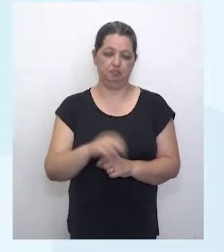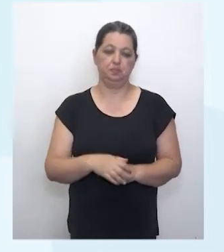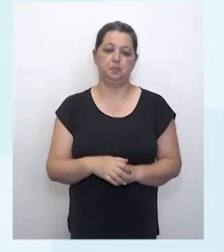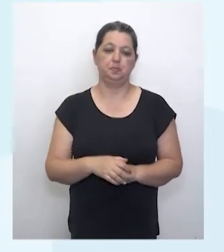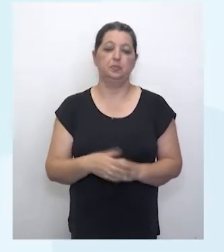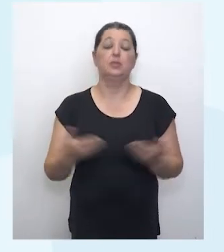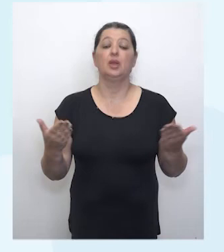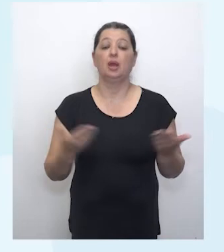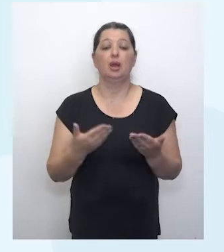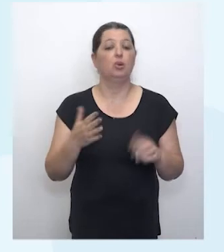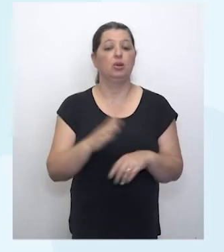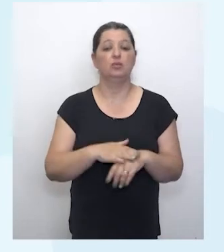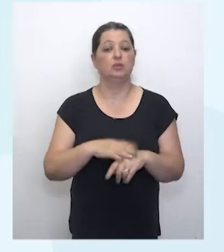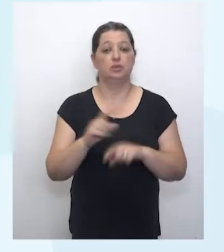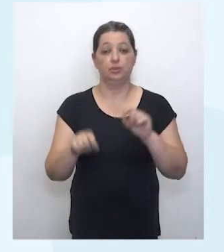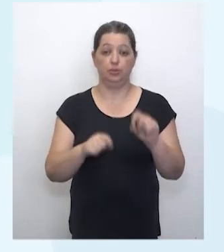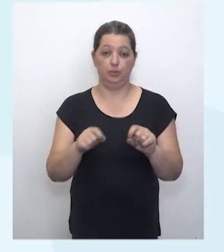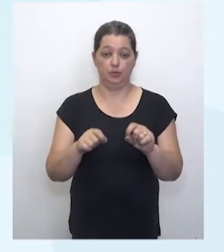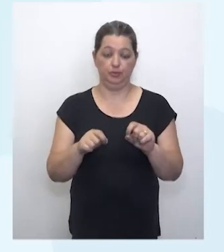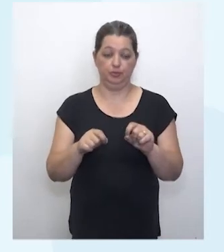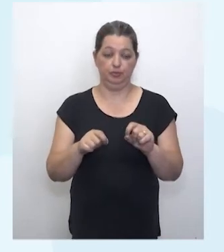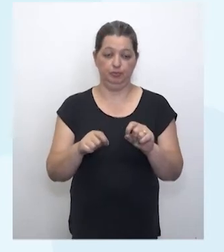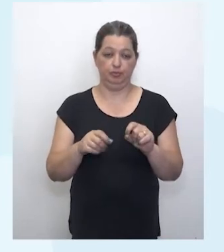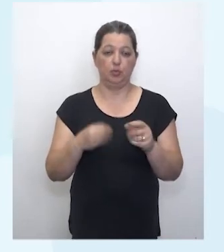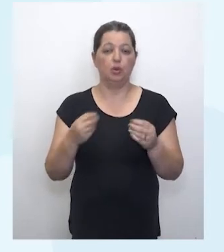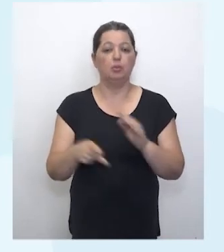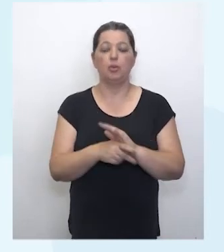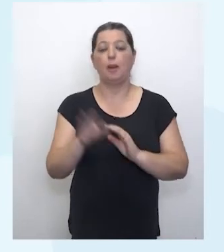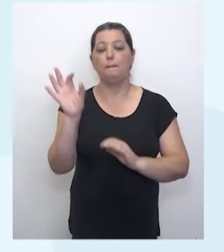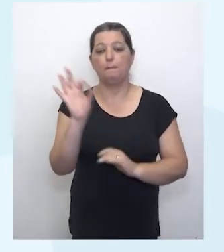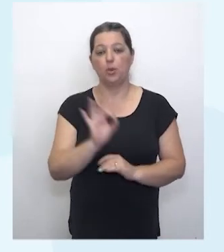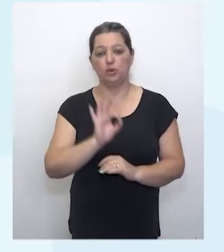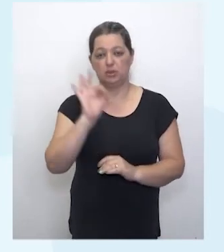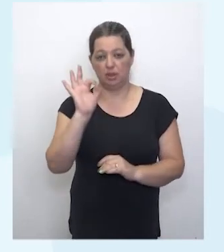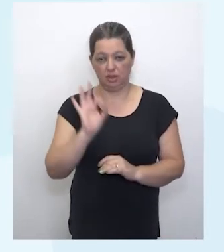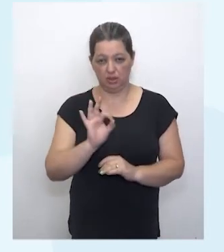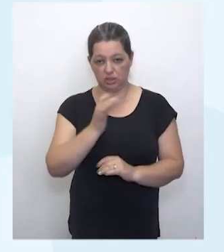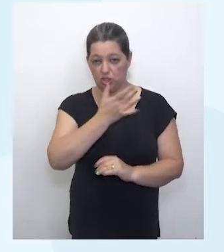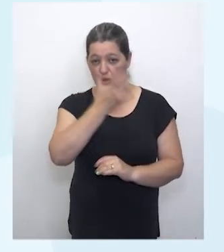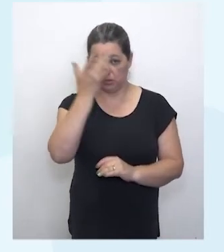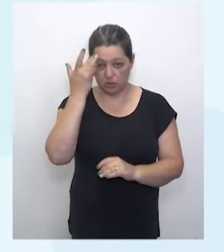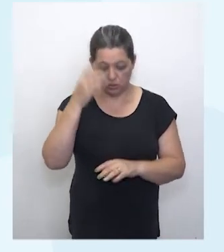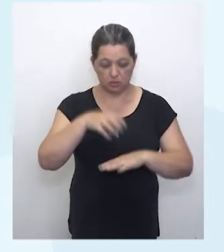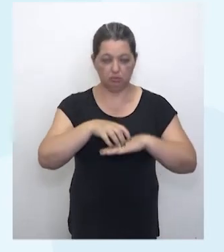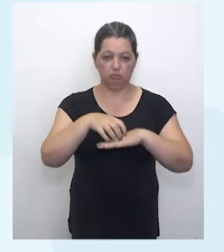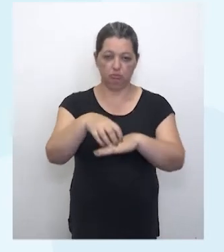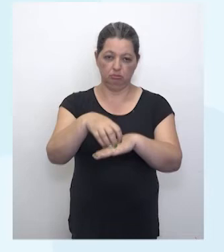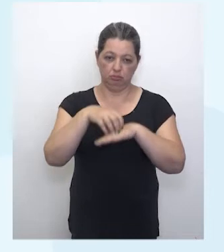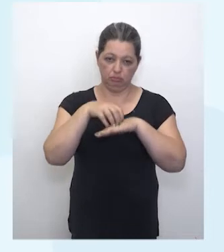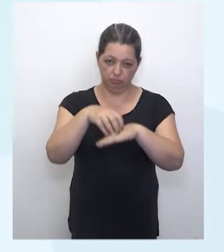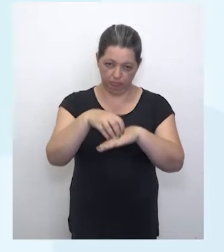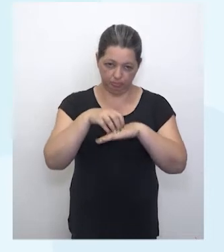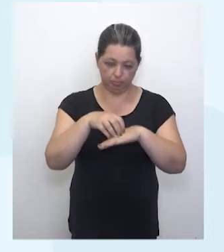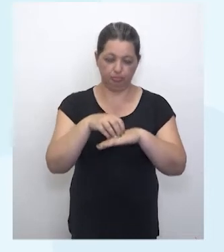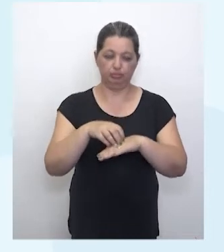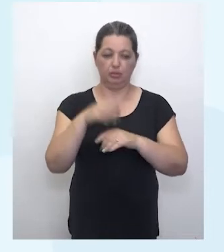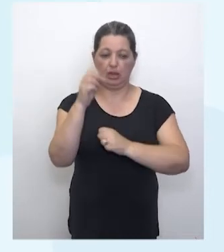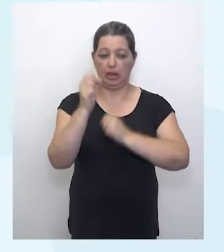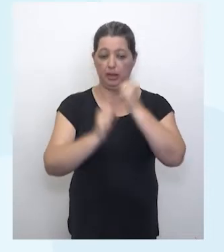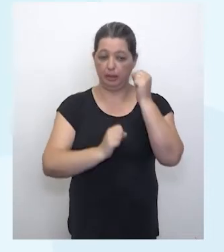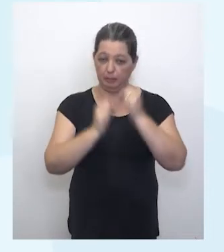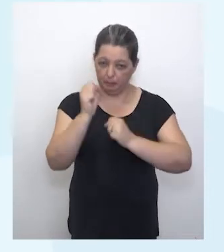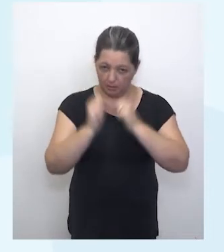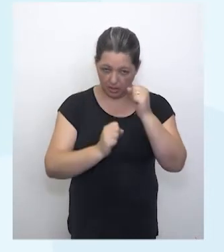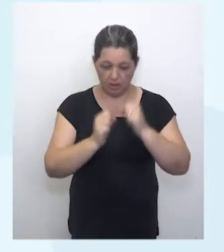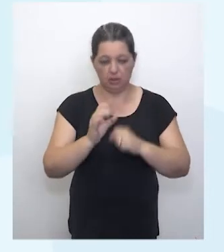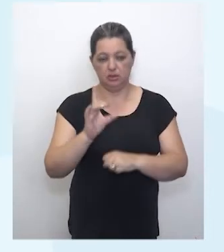Agora, o que eu preciso saber é qual é a porcentagem de pessoas transportadas pela empresa dona em relação